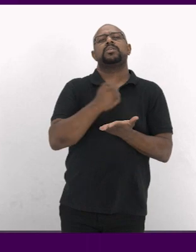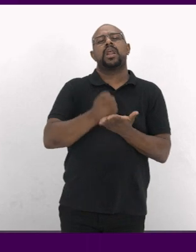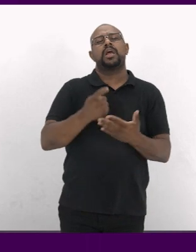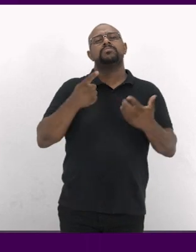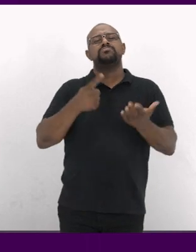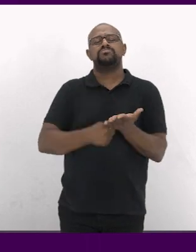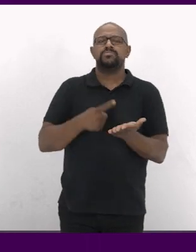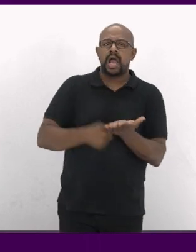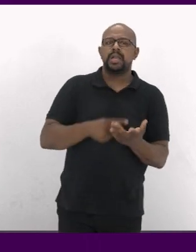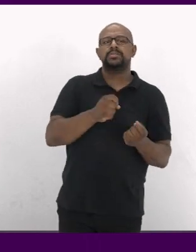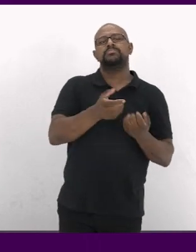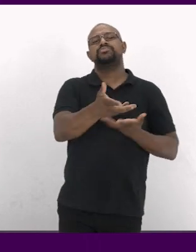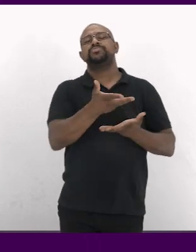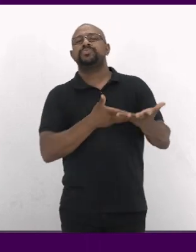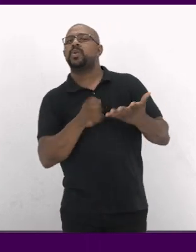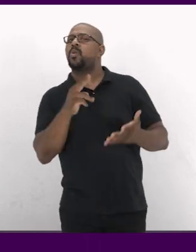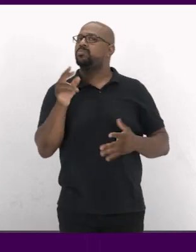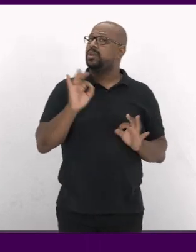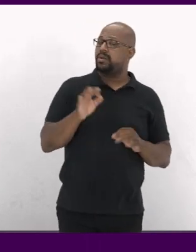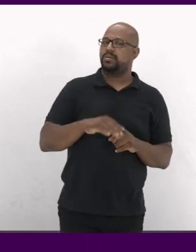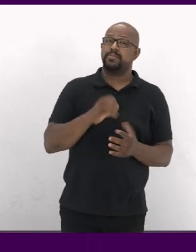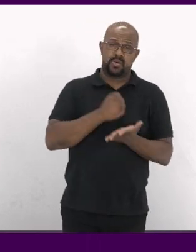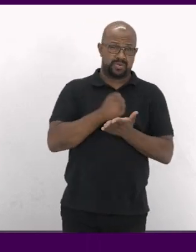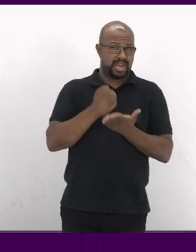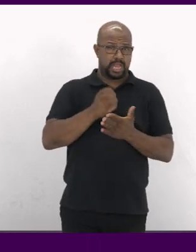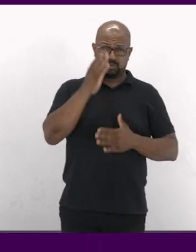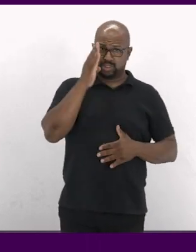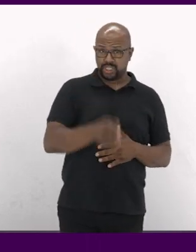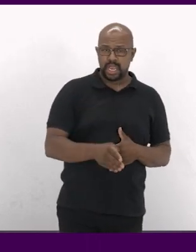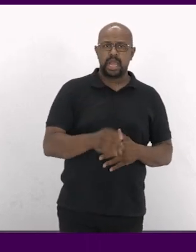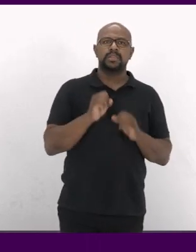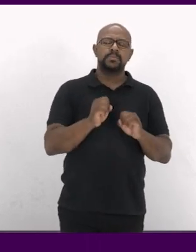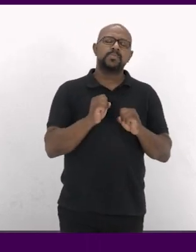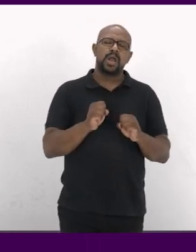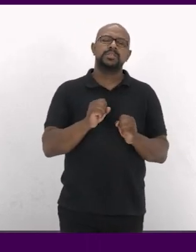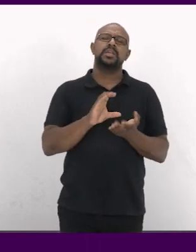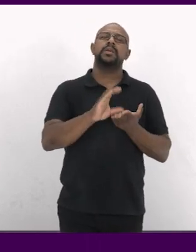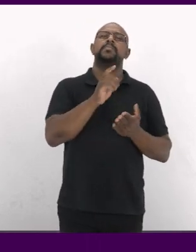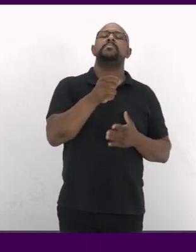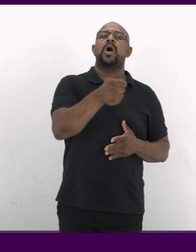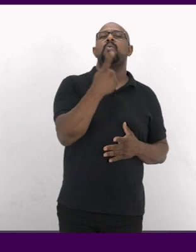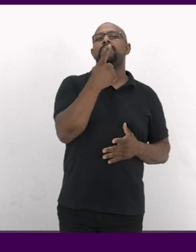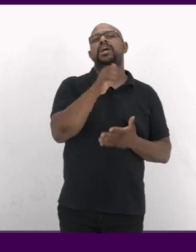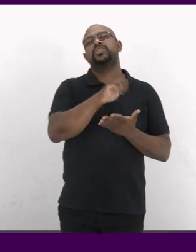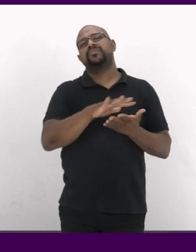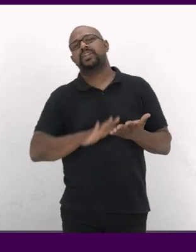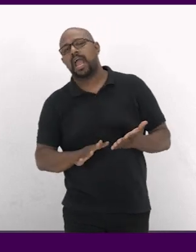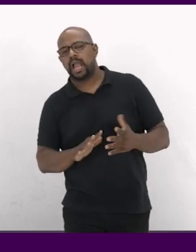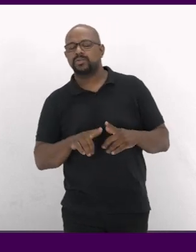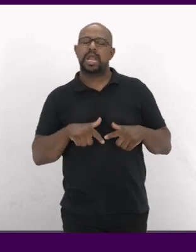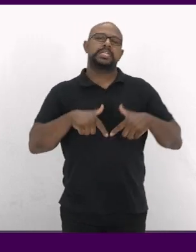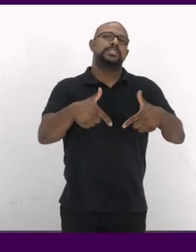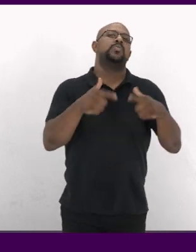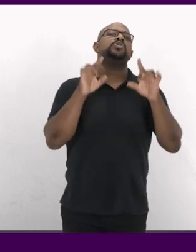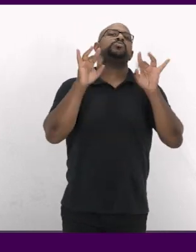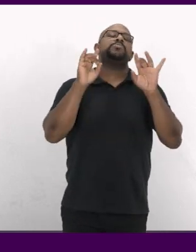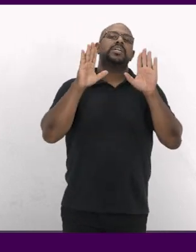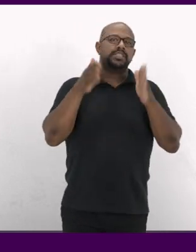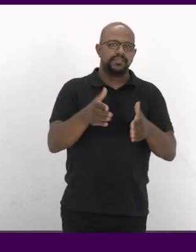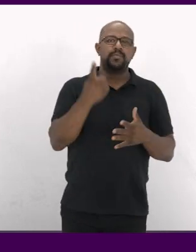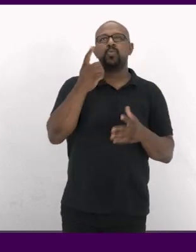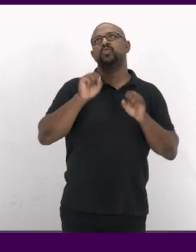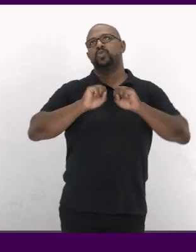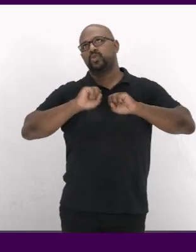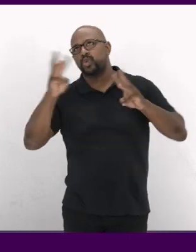estabelecer contrapartidas ou não. Como é um contrato direto, pode ser um patrocínio para uma atividade ou ação específica,